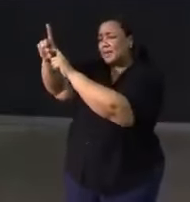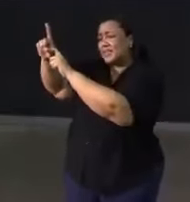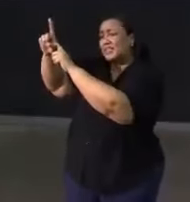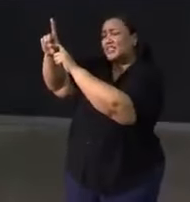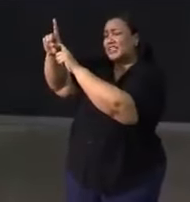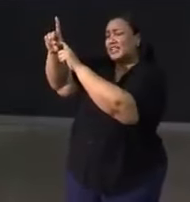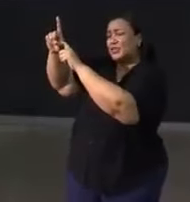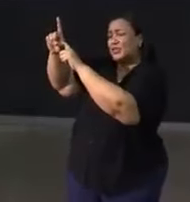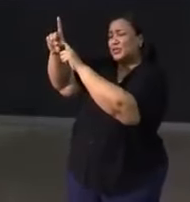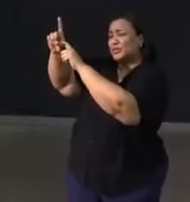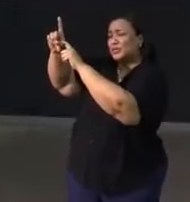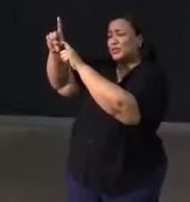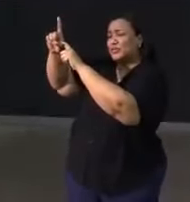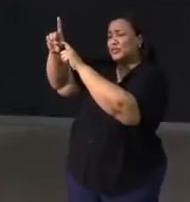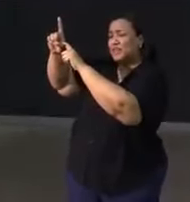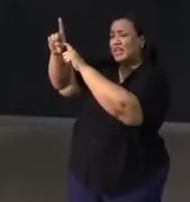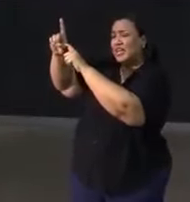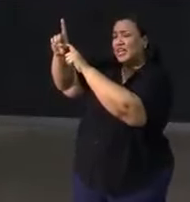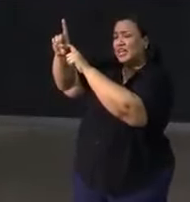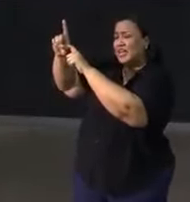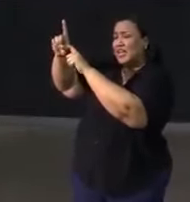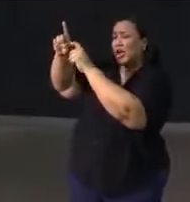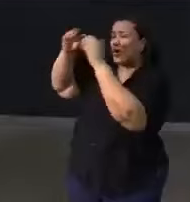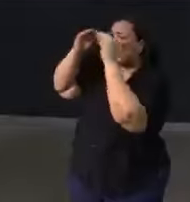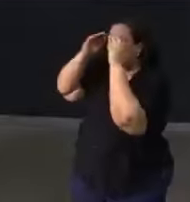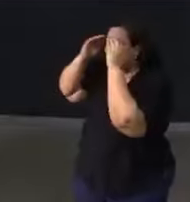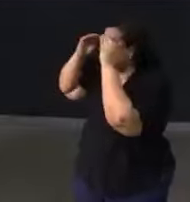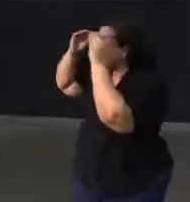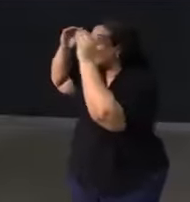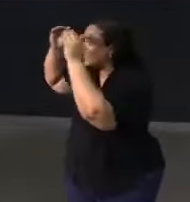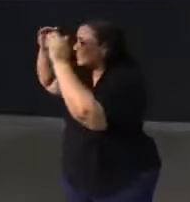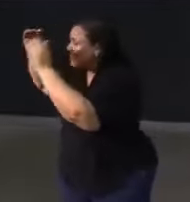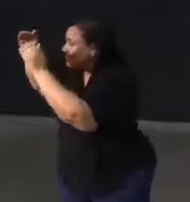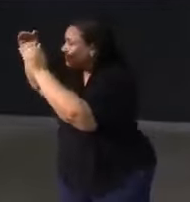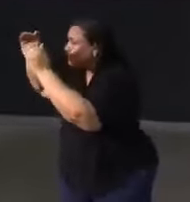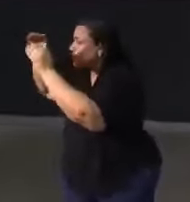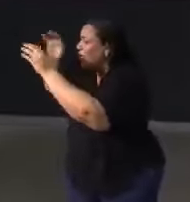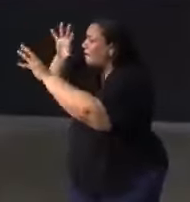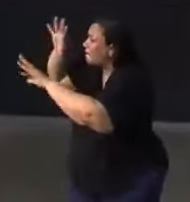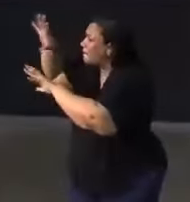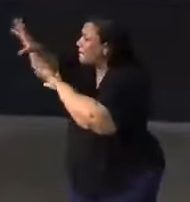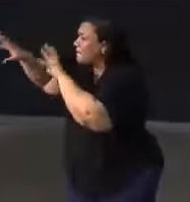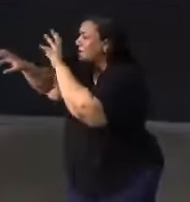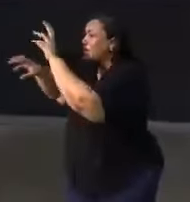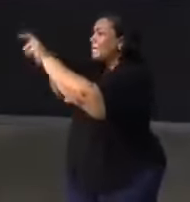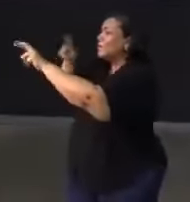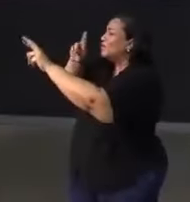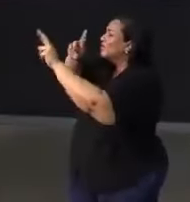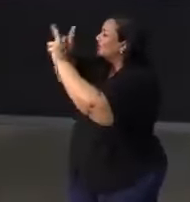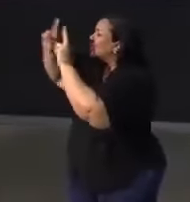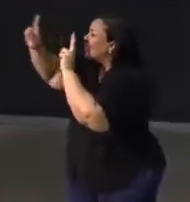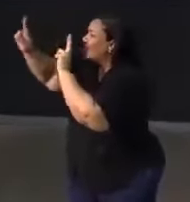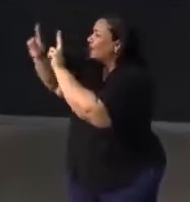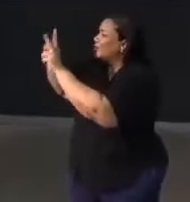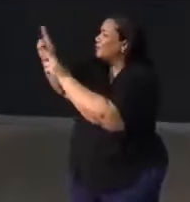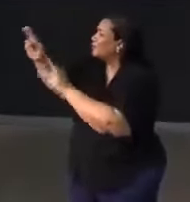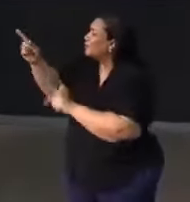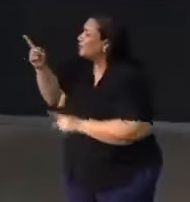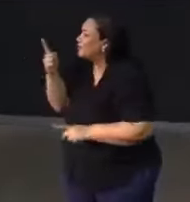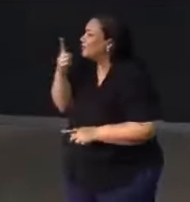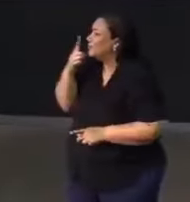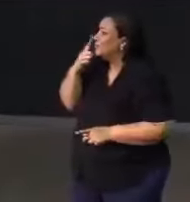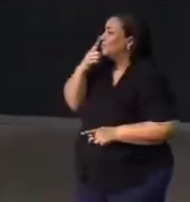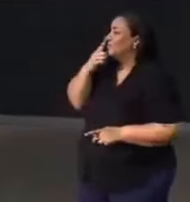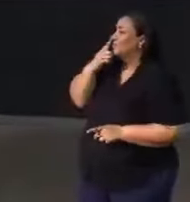teu coração. Agrada-te nele, achegue-se a Ele, busque a Ele enquanto você ainda o